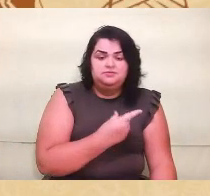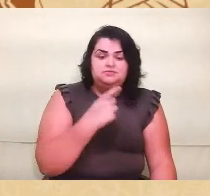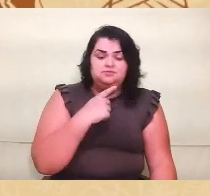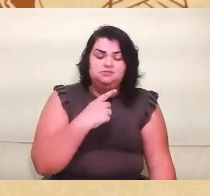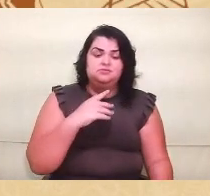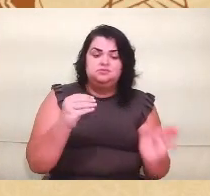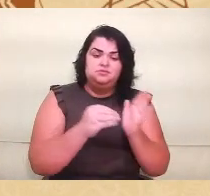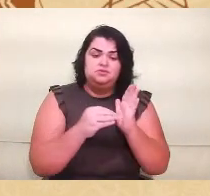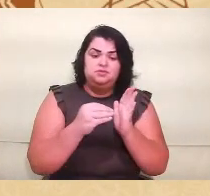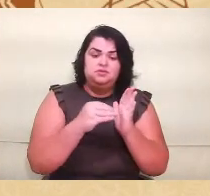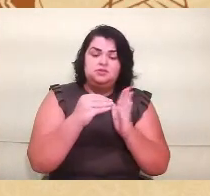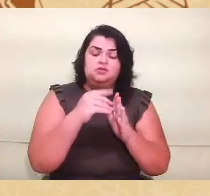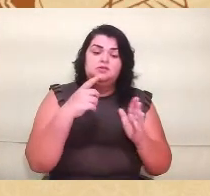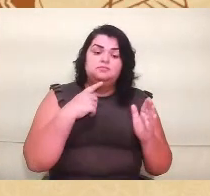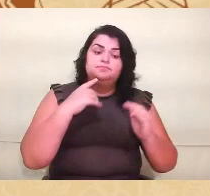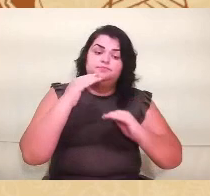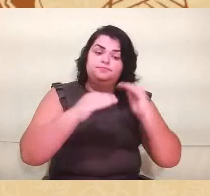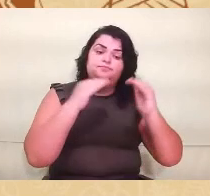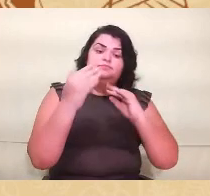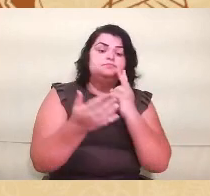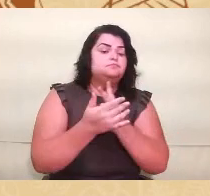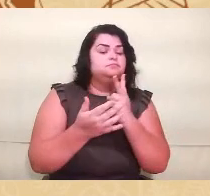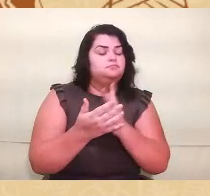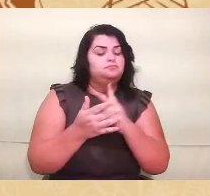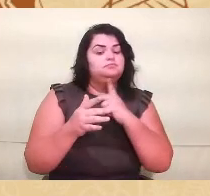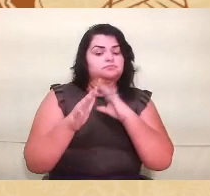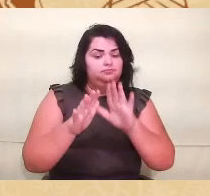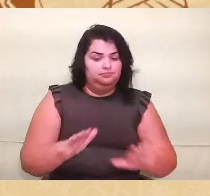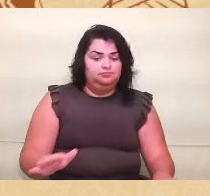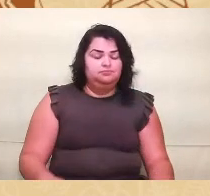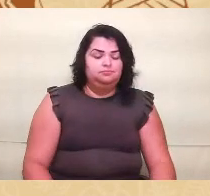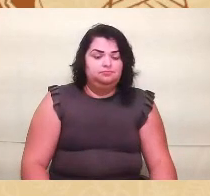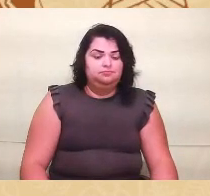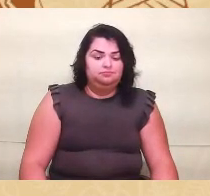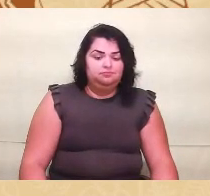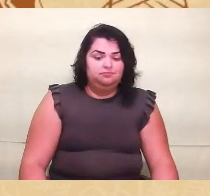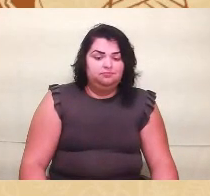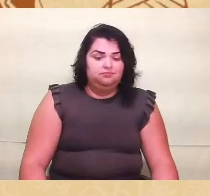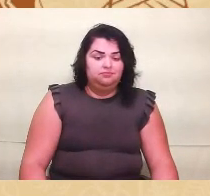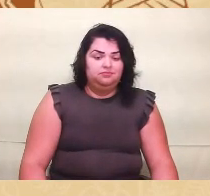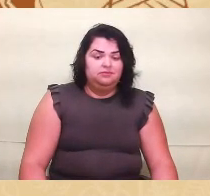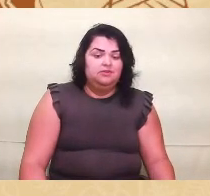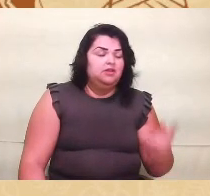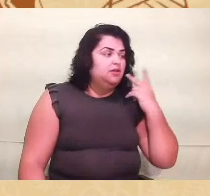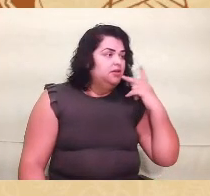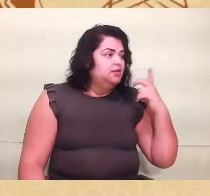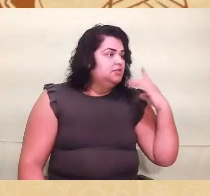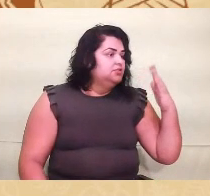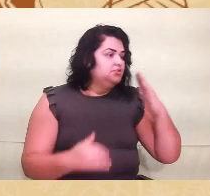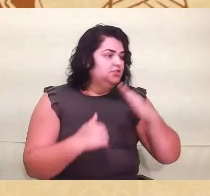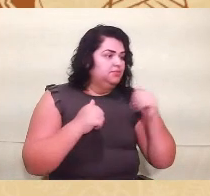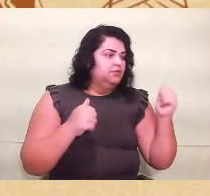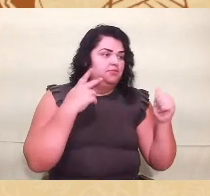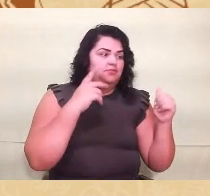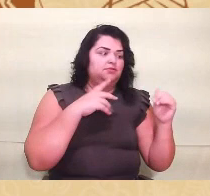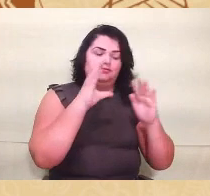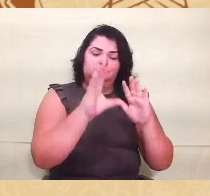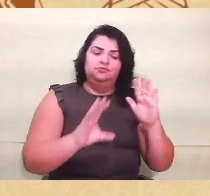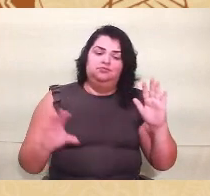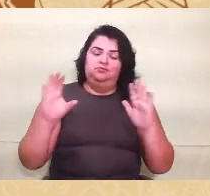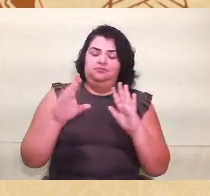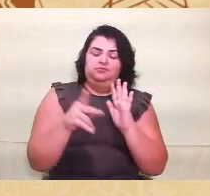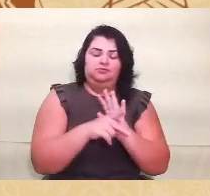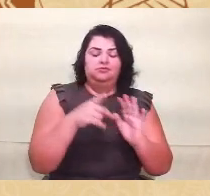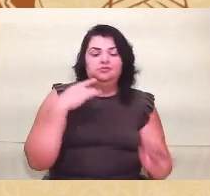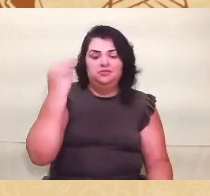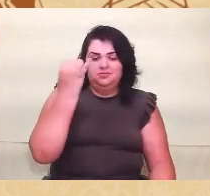a essa que é colocada como única. Né? Por isso nós somos chamados de indolentes, sou sim, continuarei sendo.